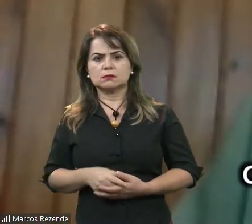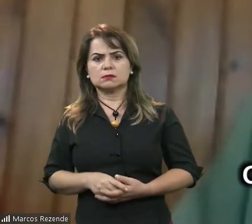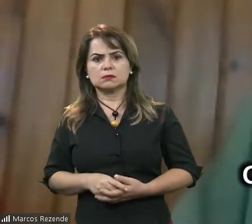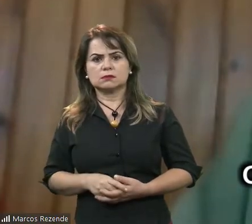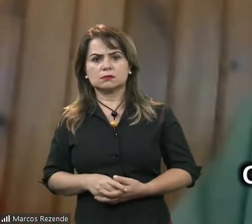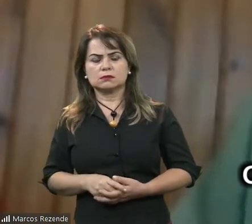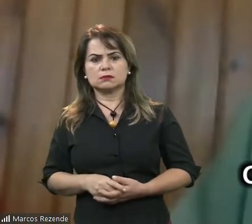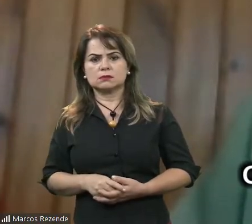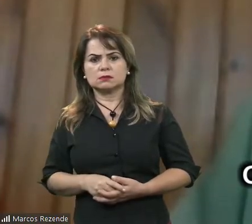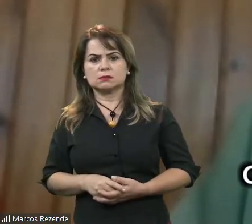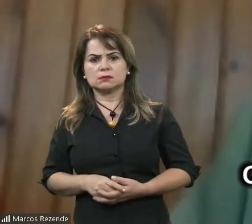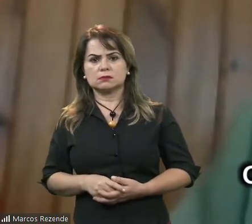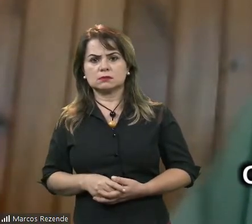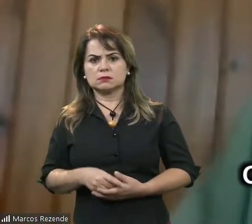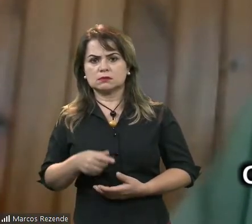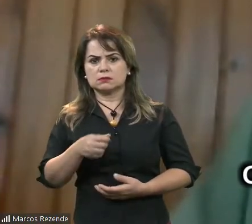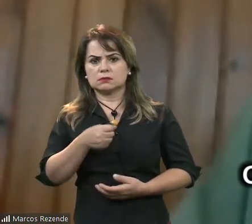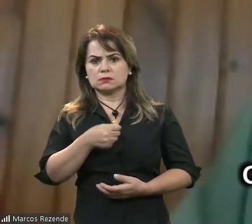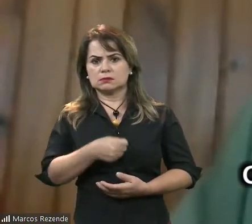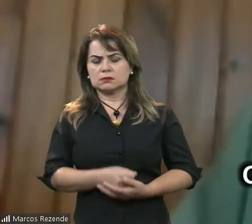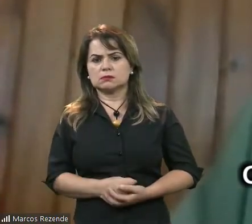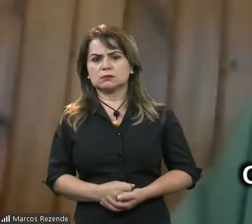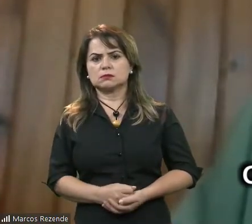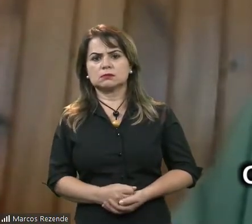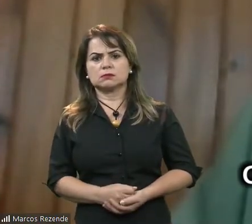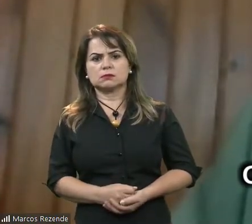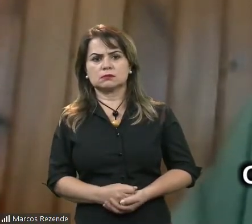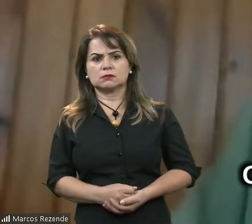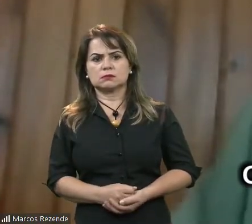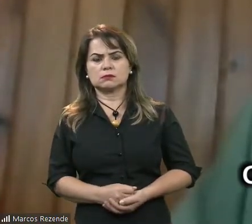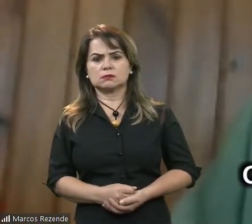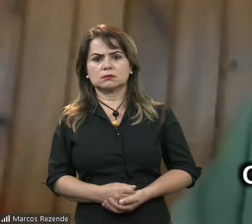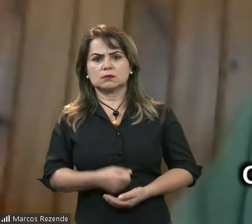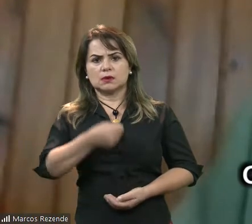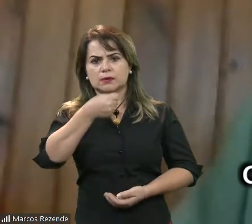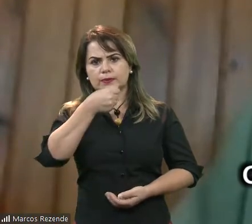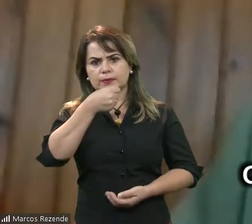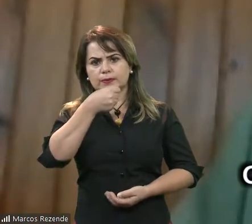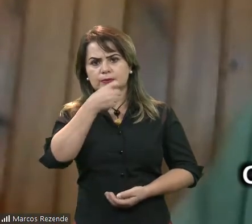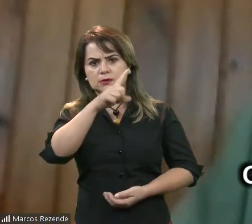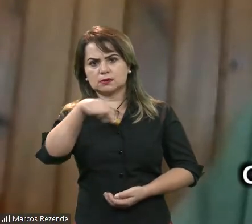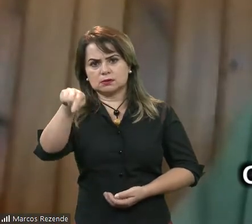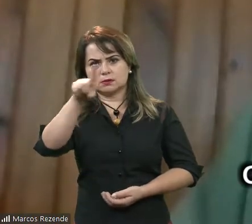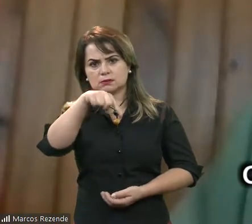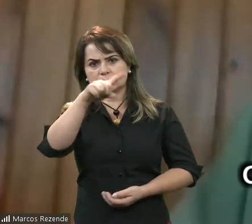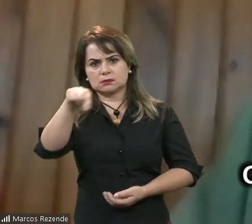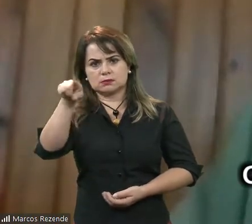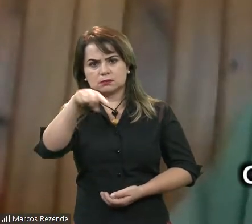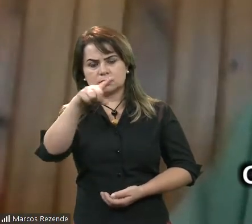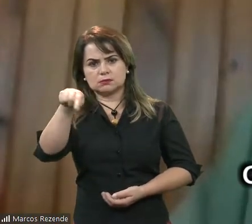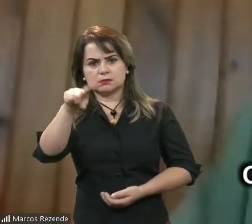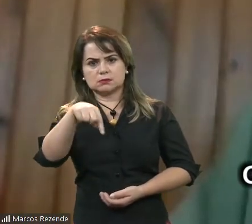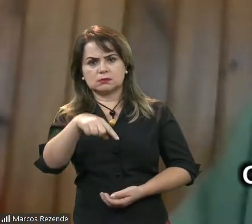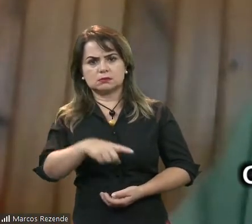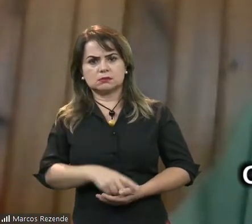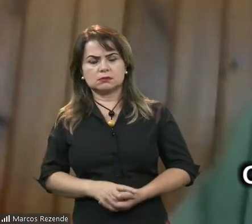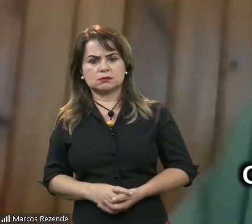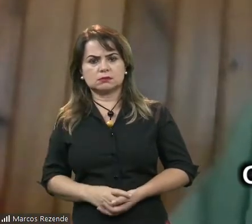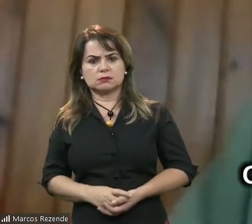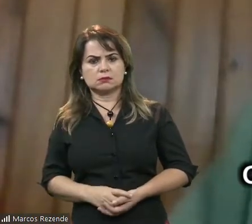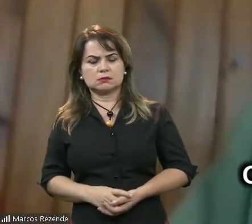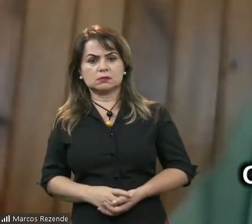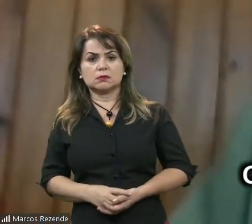votação, iniciando imediatamente a contagem de votos. Concluída a contagem com a totalização dos